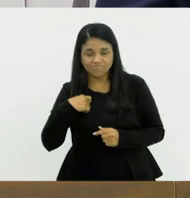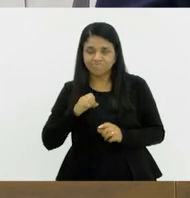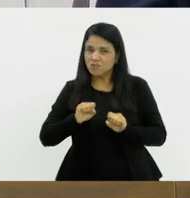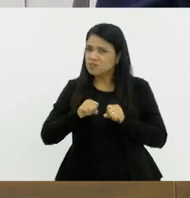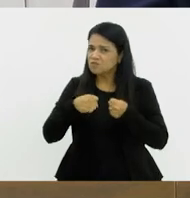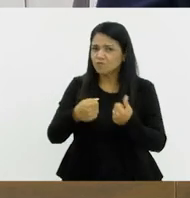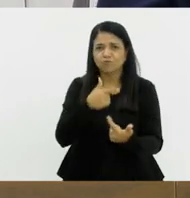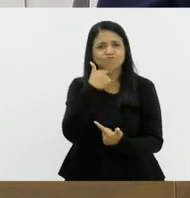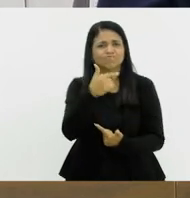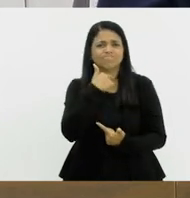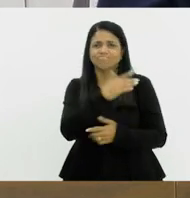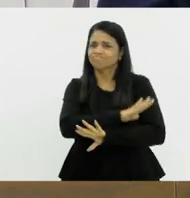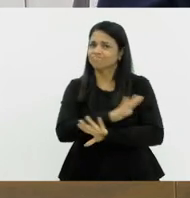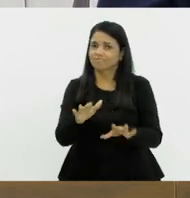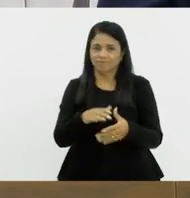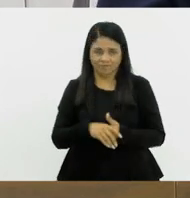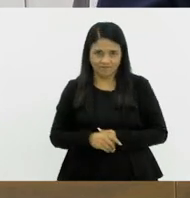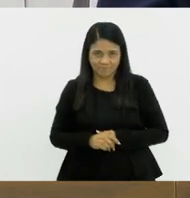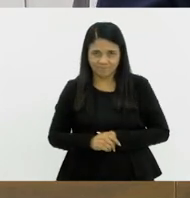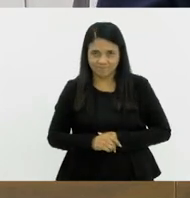esse esforço.